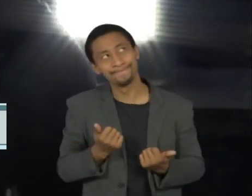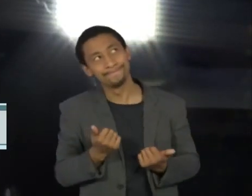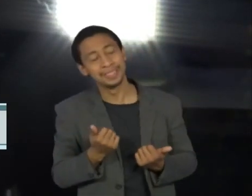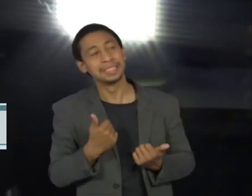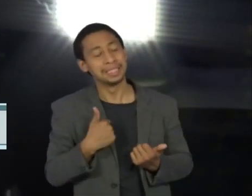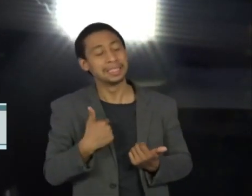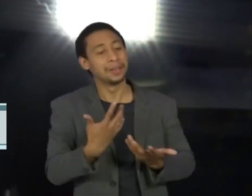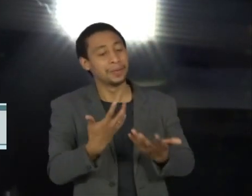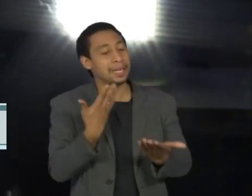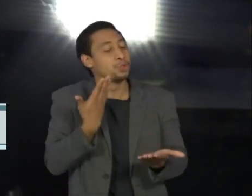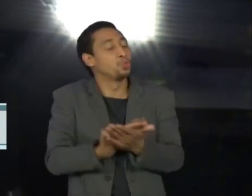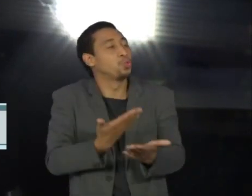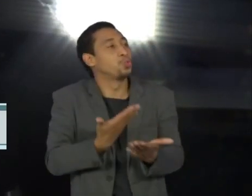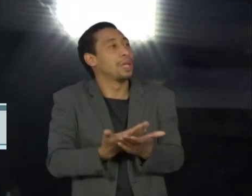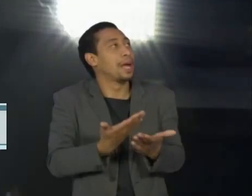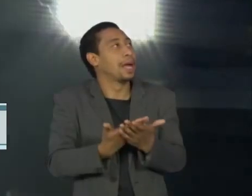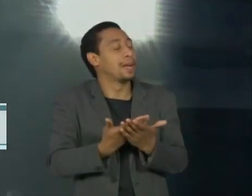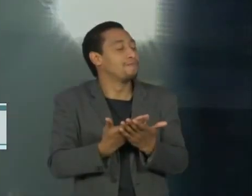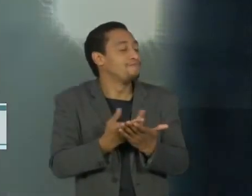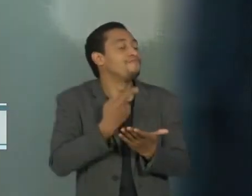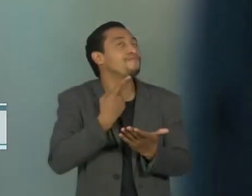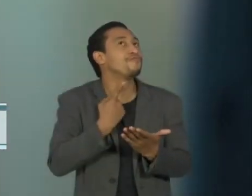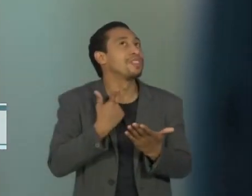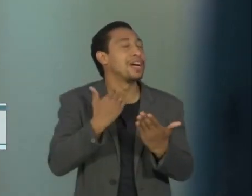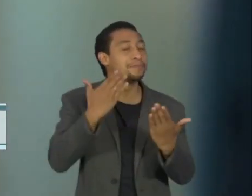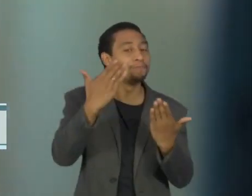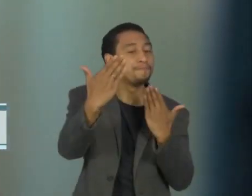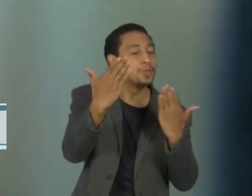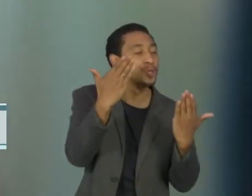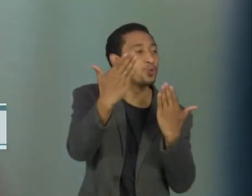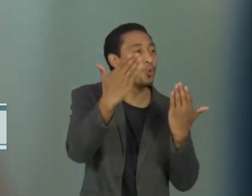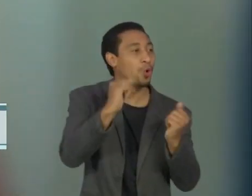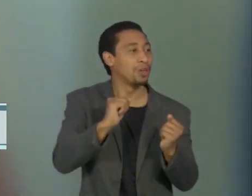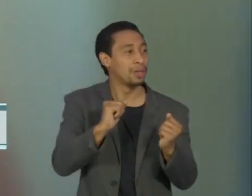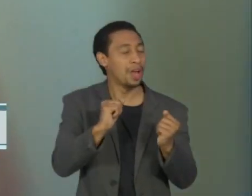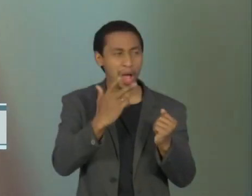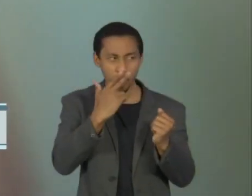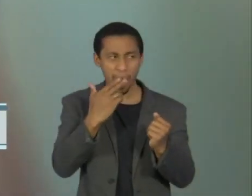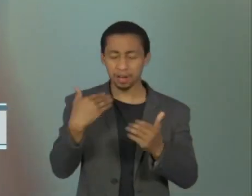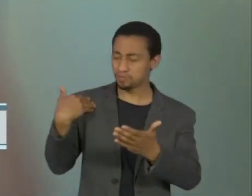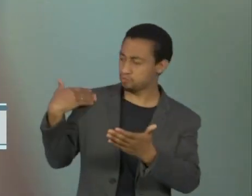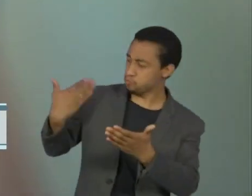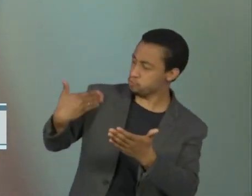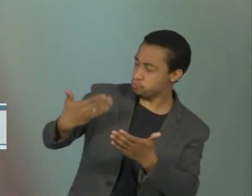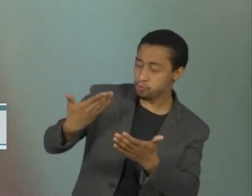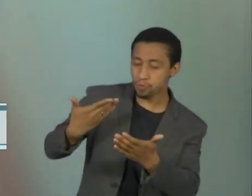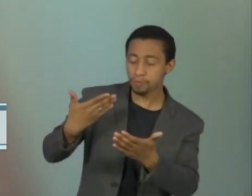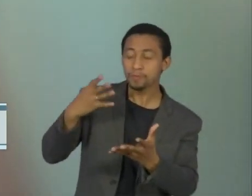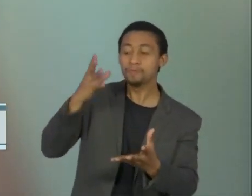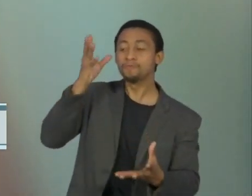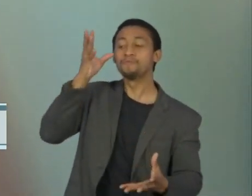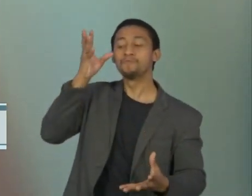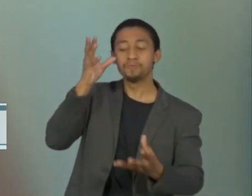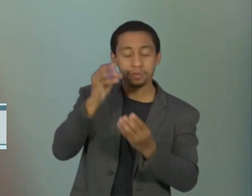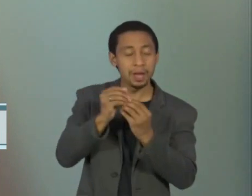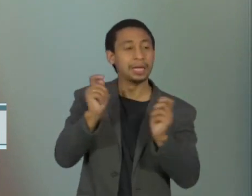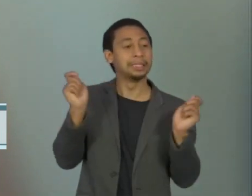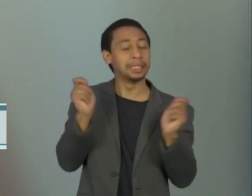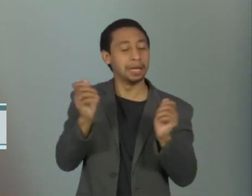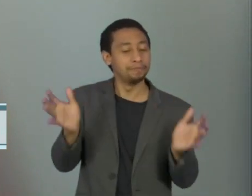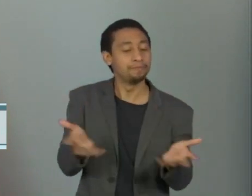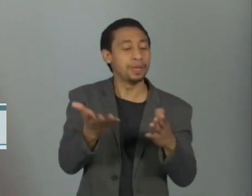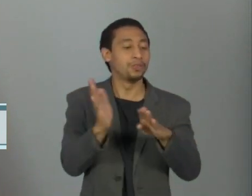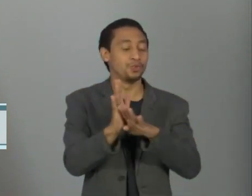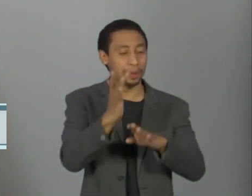Quero ser psicóloga. Eu acho que às vezes eu passei por tudo isso para poder entender outras pessoas, ter um olhar diferente para essas coisas.